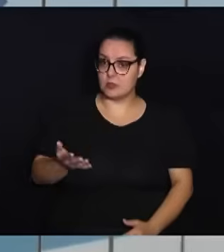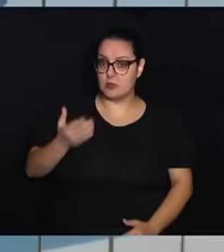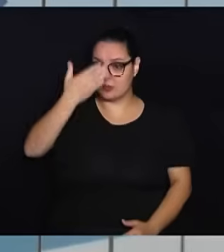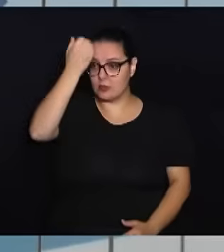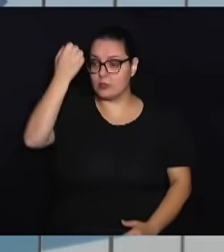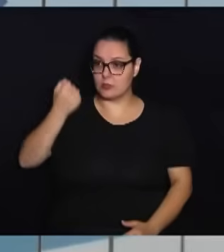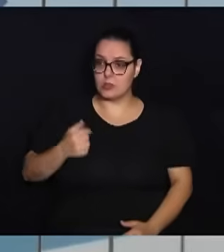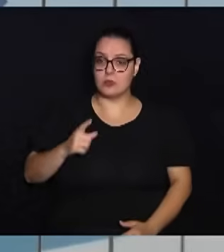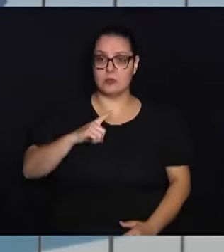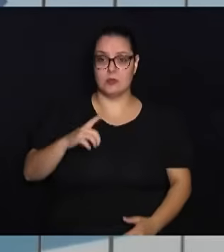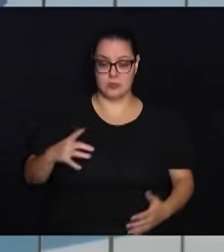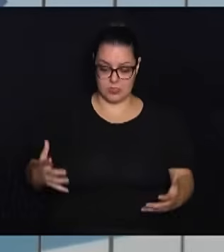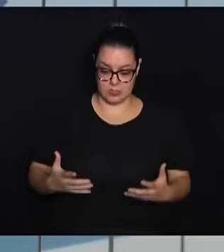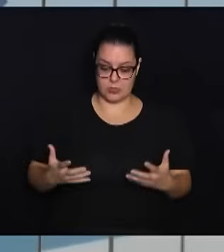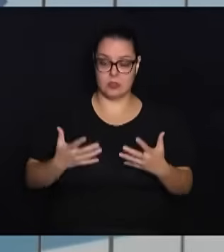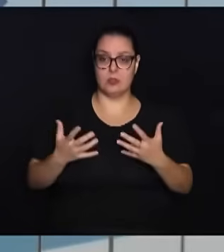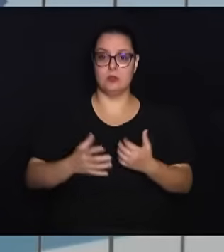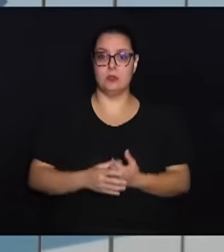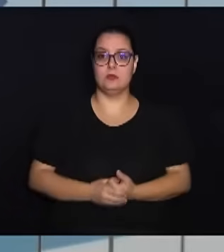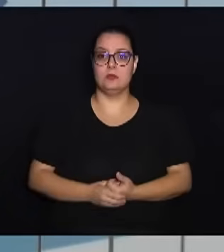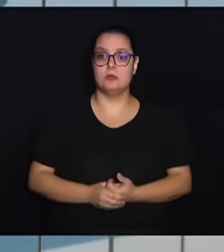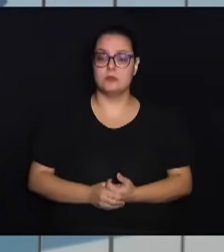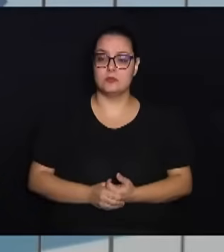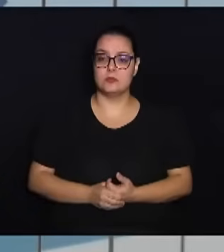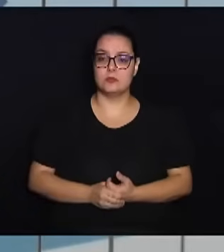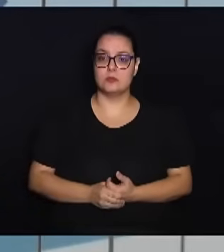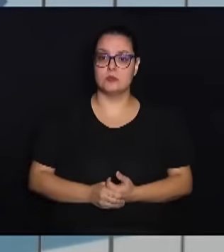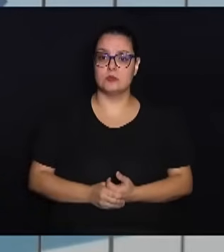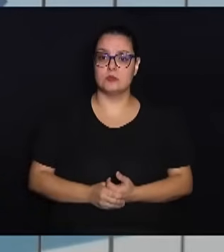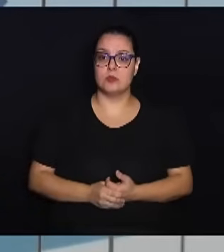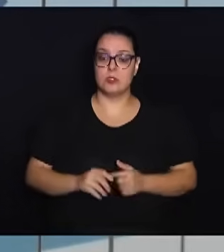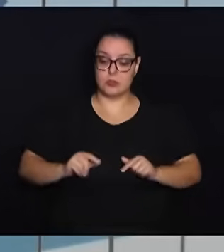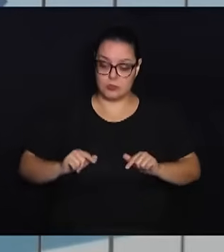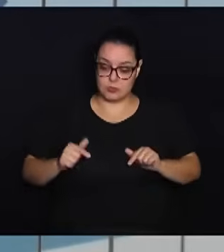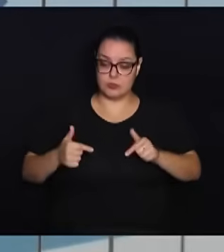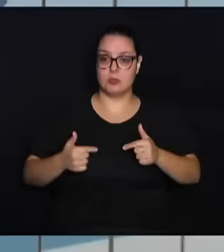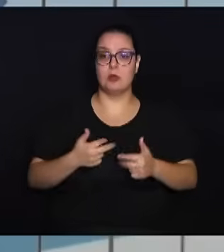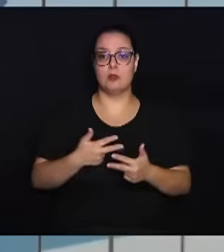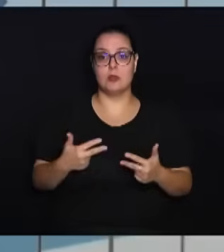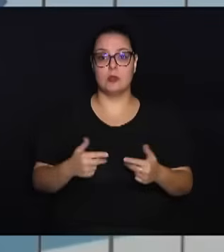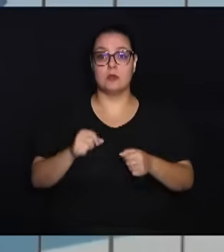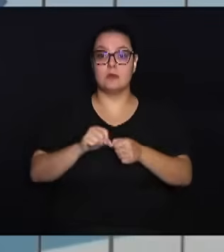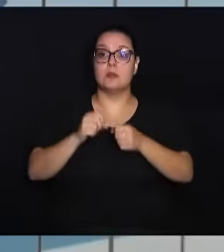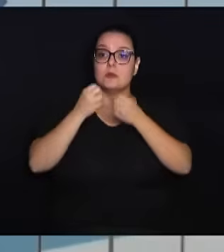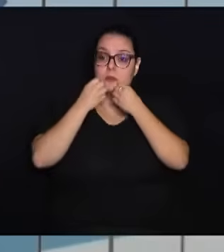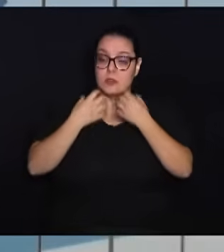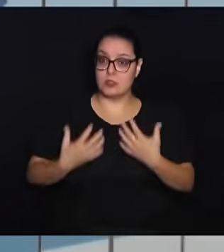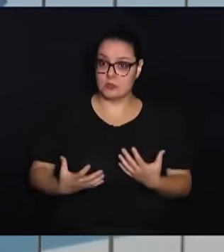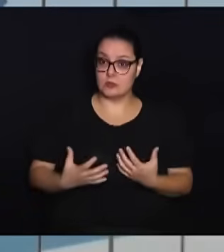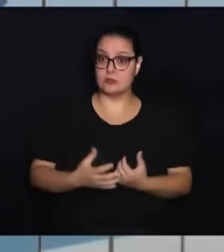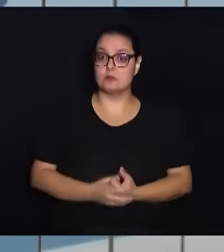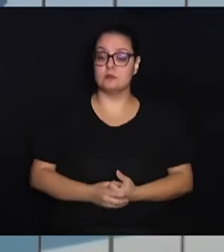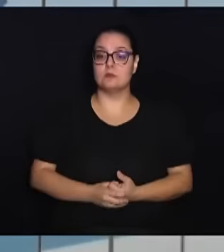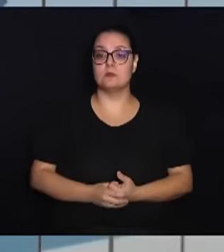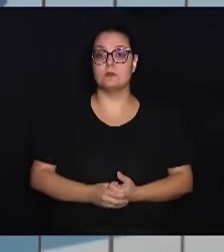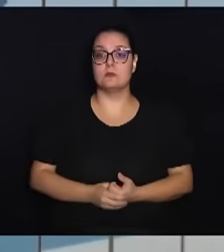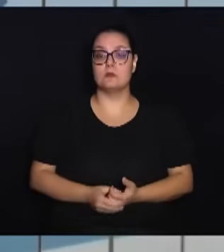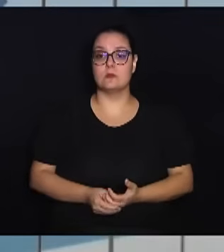ter esse combustível de lutar por algo que faço bem